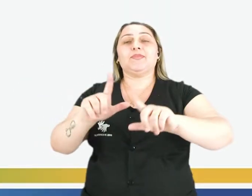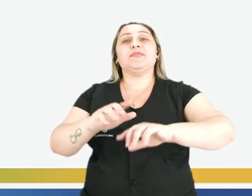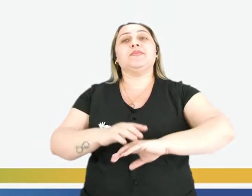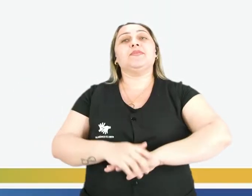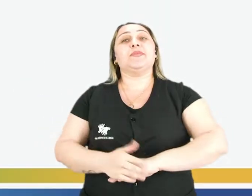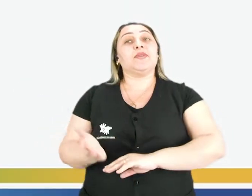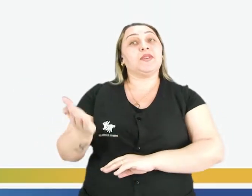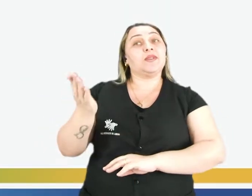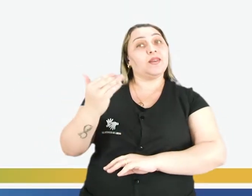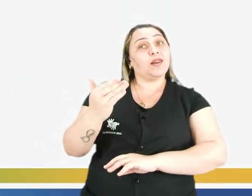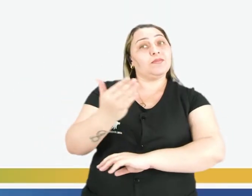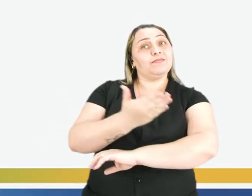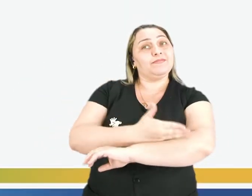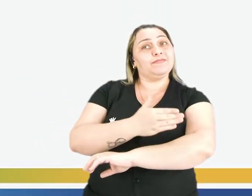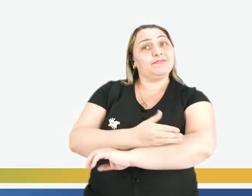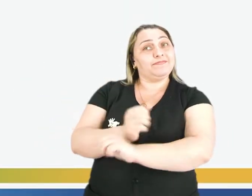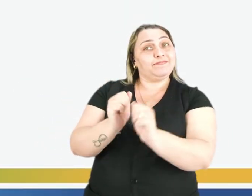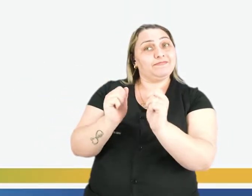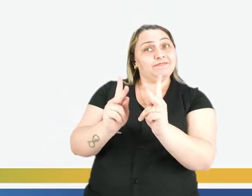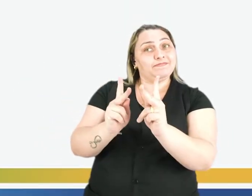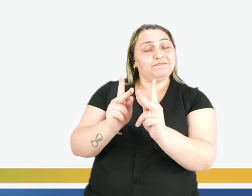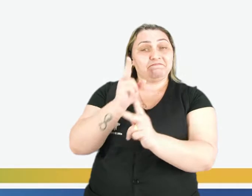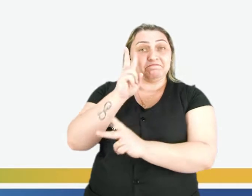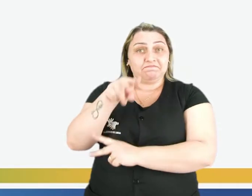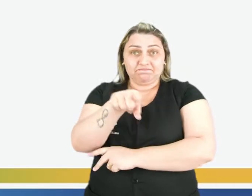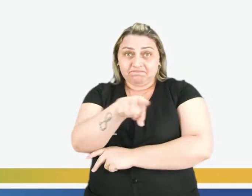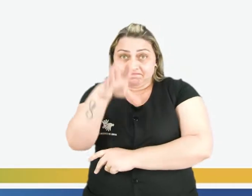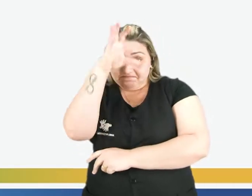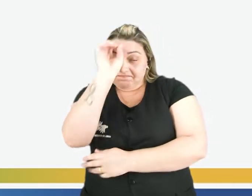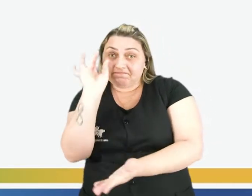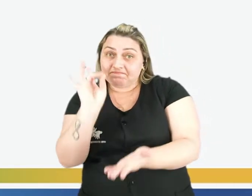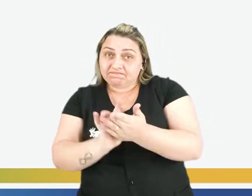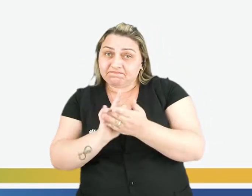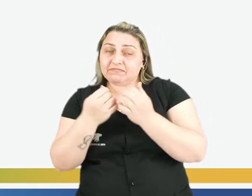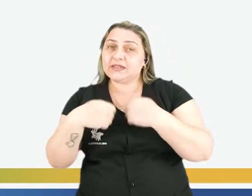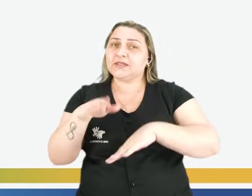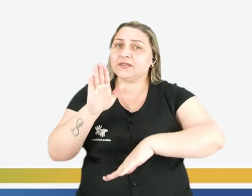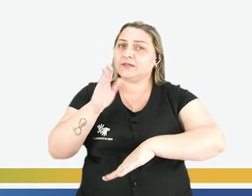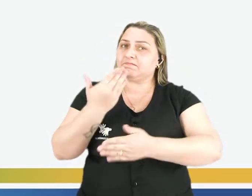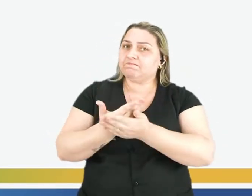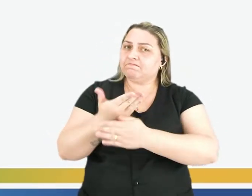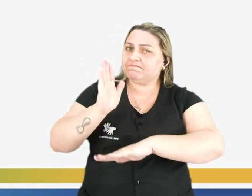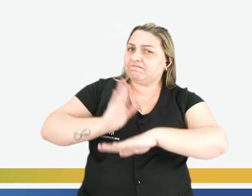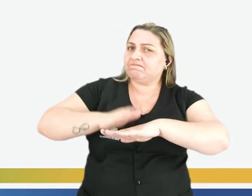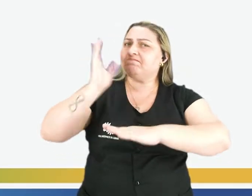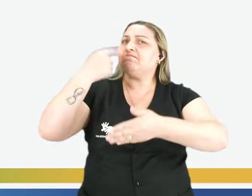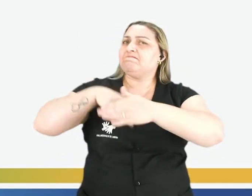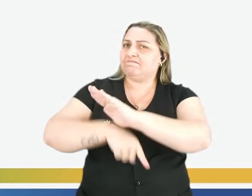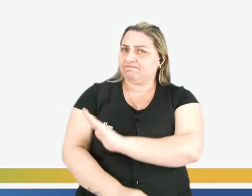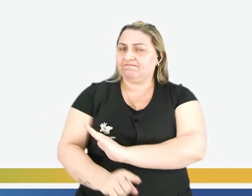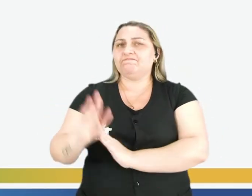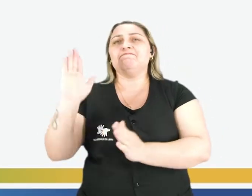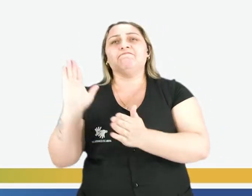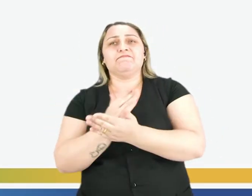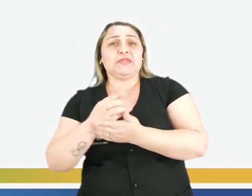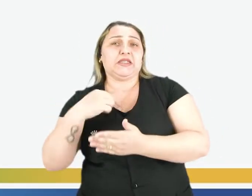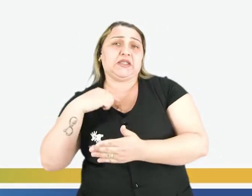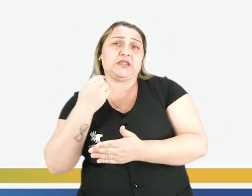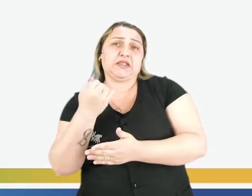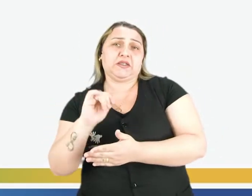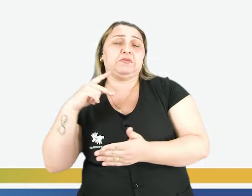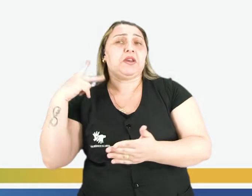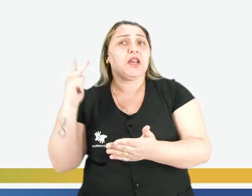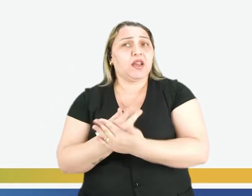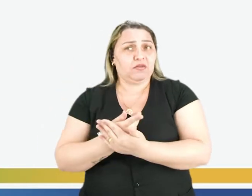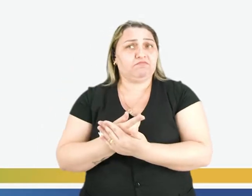Vamos colocar em prática para ver se você aprendeu, se você precisa estudar um pouco mais alguma coisa. Se eu errei essa